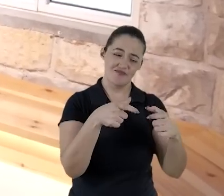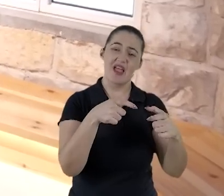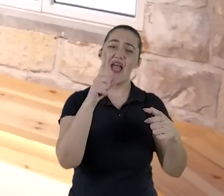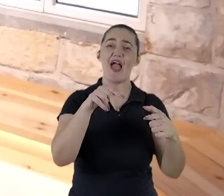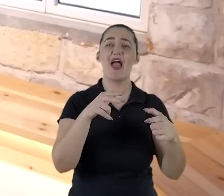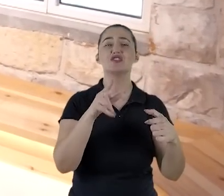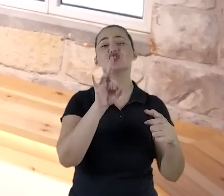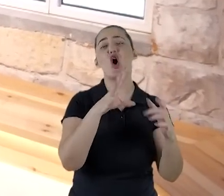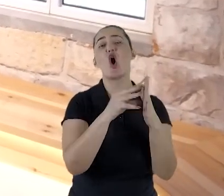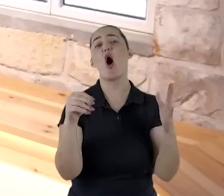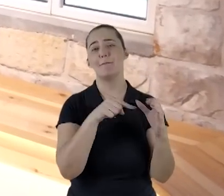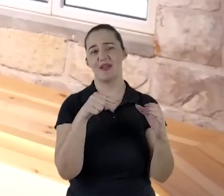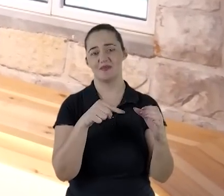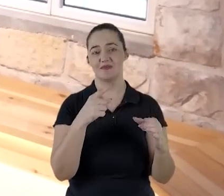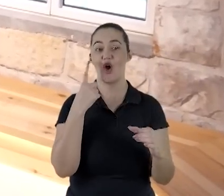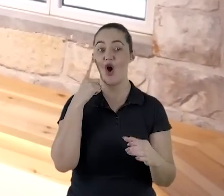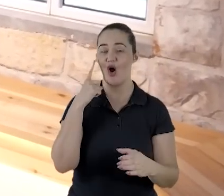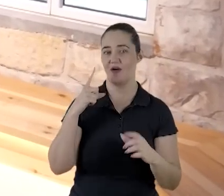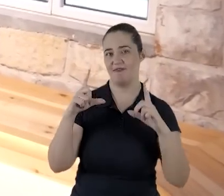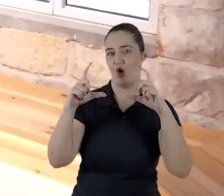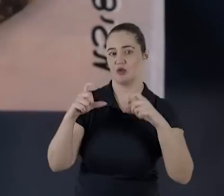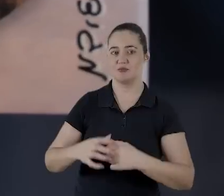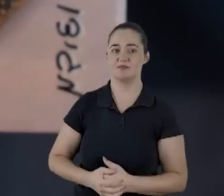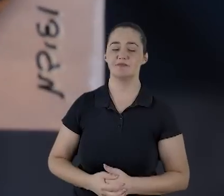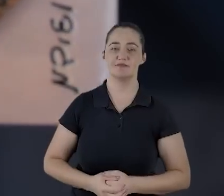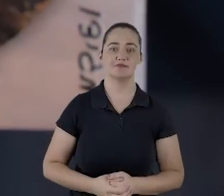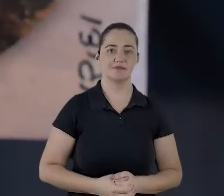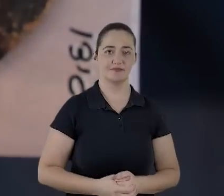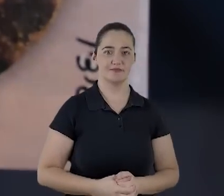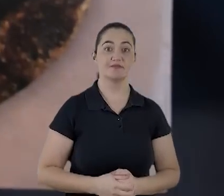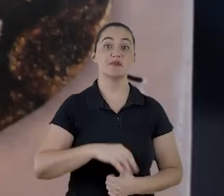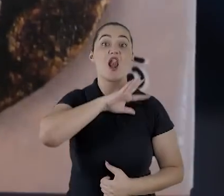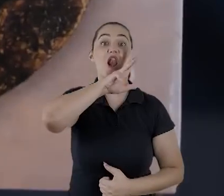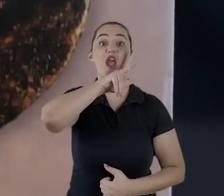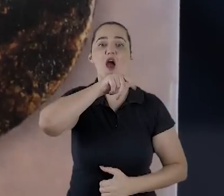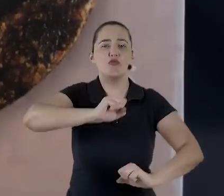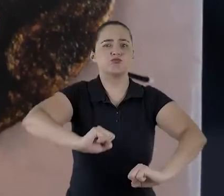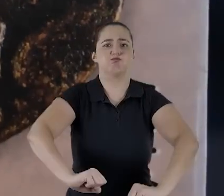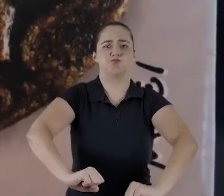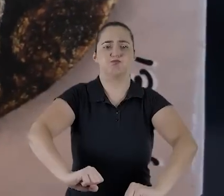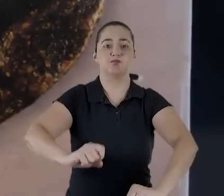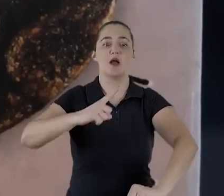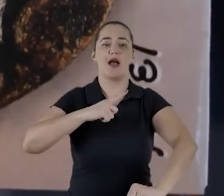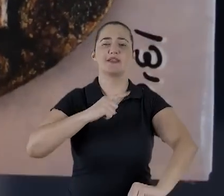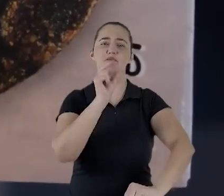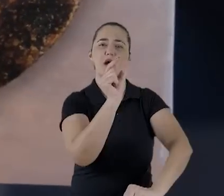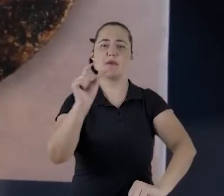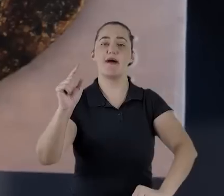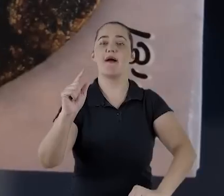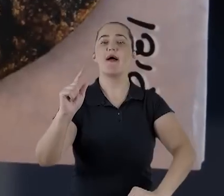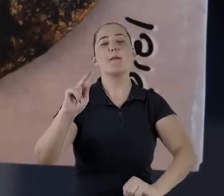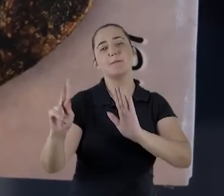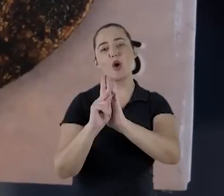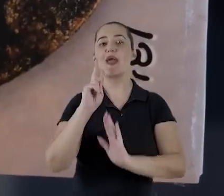sabemos o paradeiro do original. Eu tenho uma fotografia dele aqui para você, olha, tá vendo? Você tem aqui um leão e com letras paleo-hebraicas você